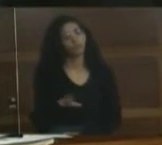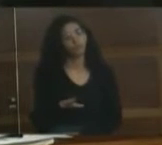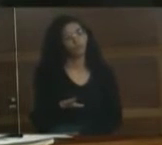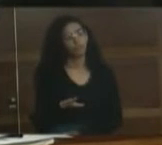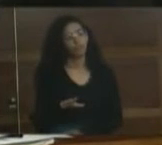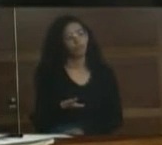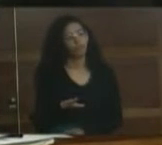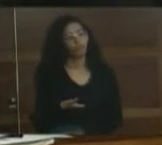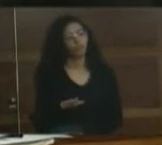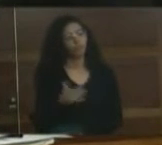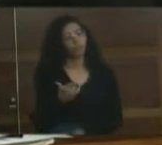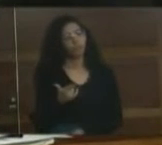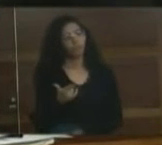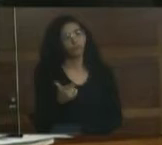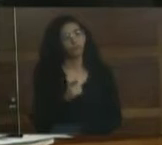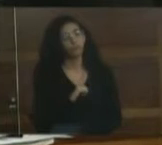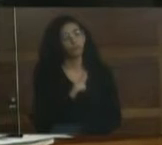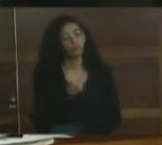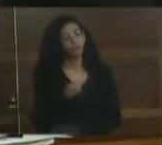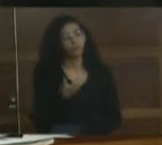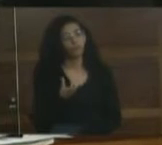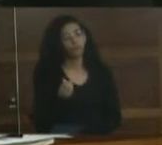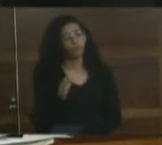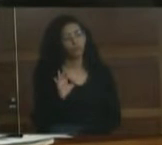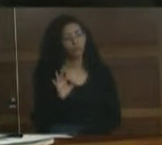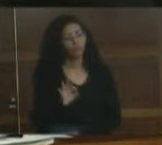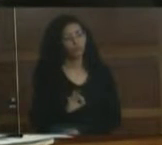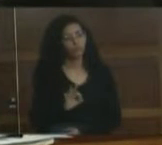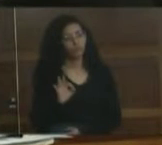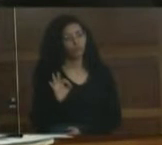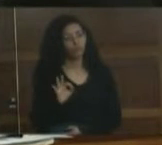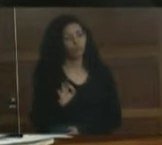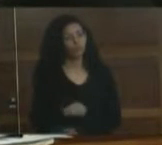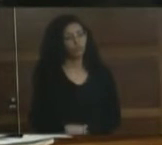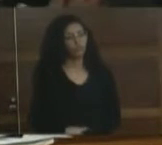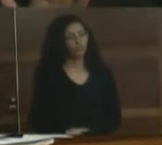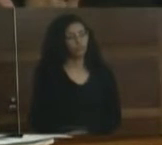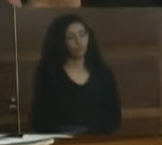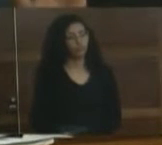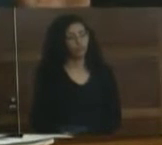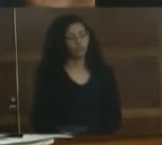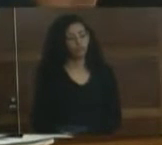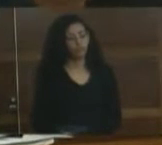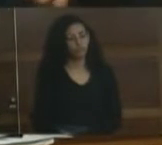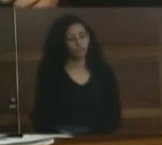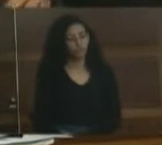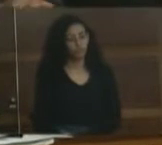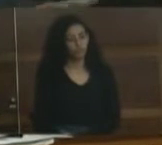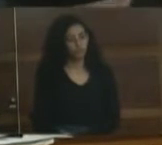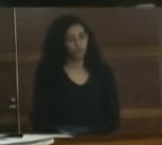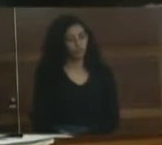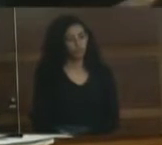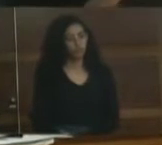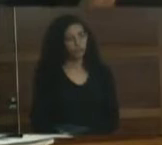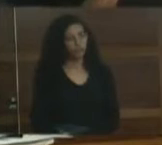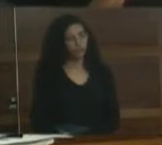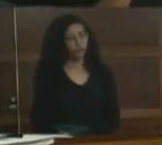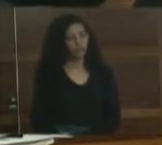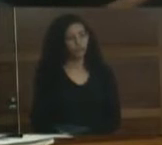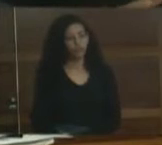educação nós aplicamos 26 pontos 61 entendeu não a publicidade